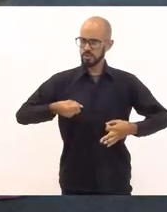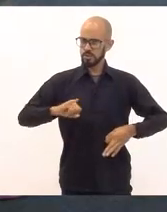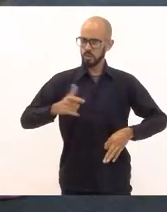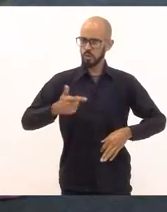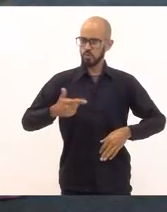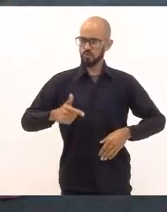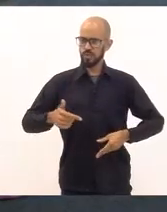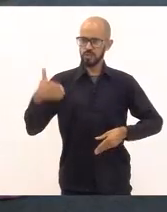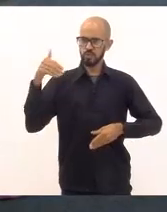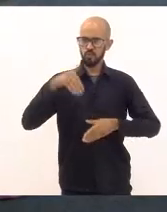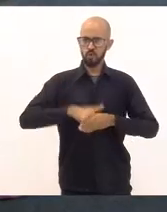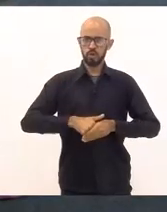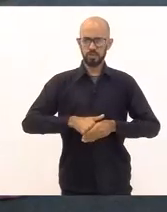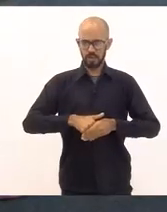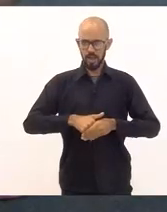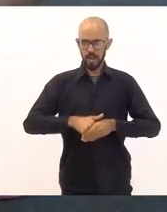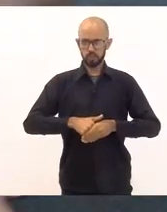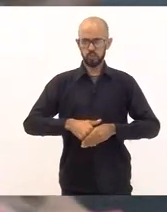tivesse votado